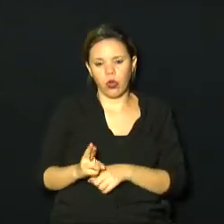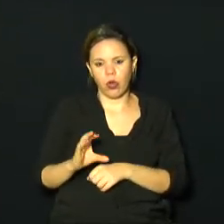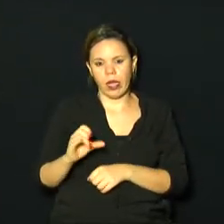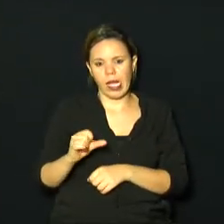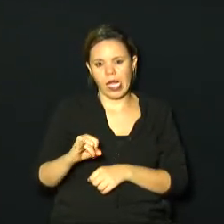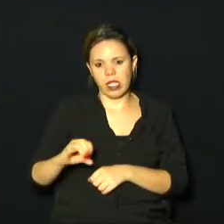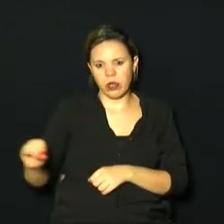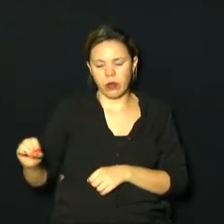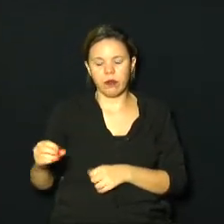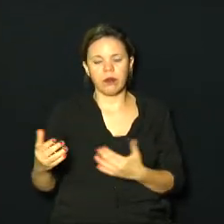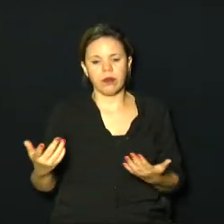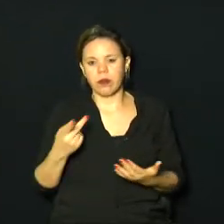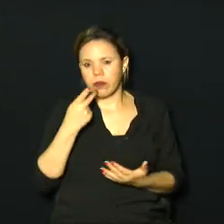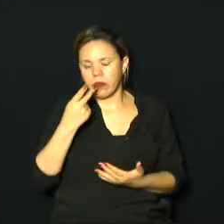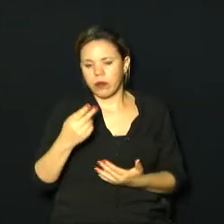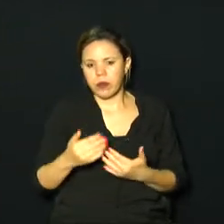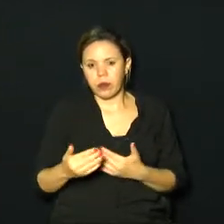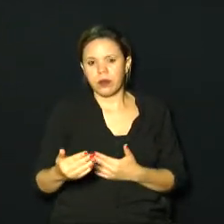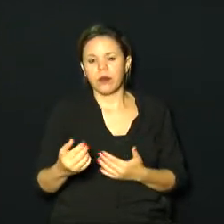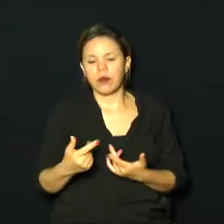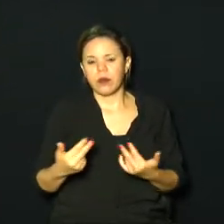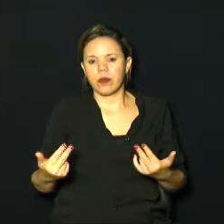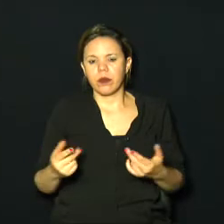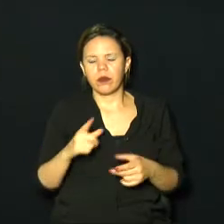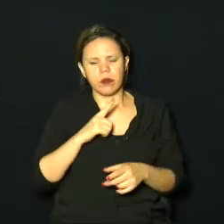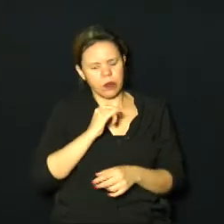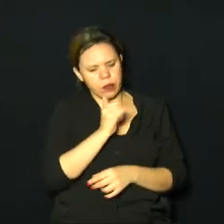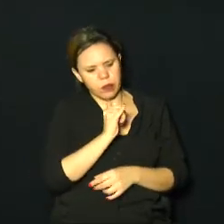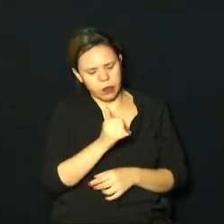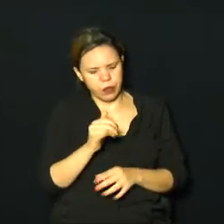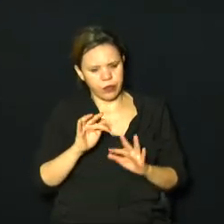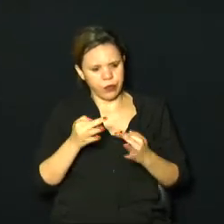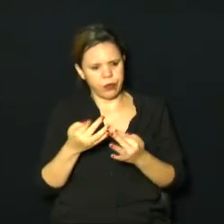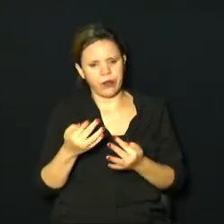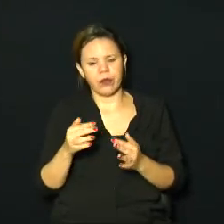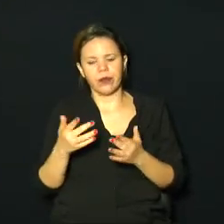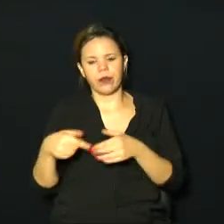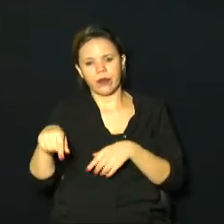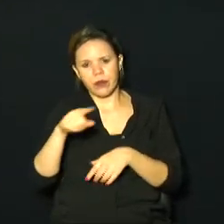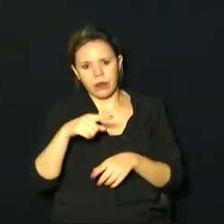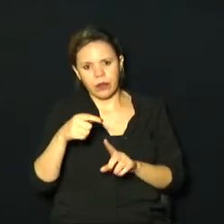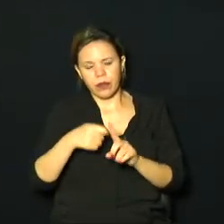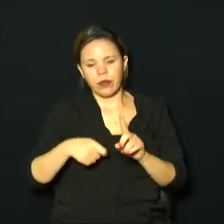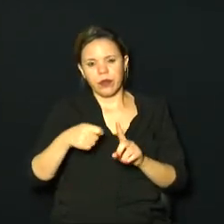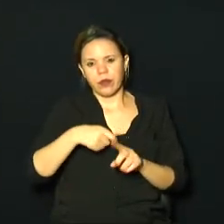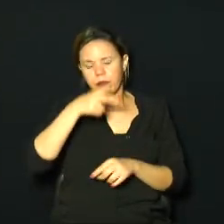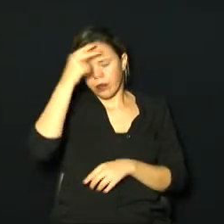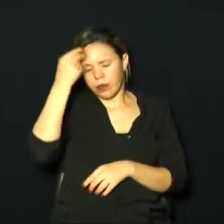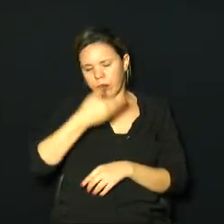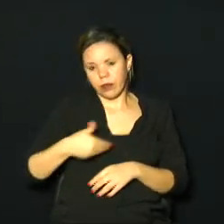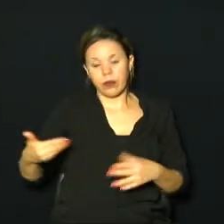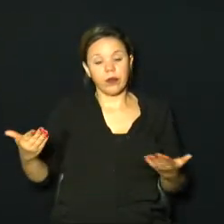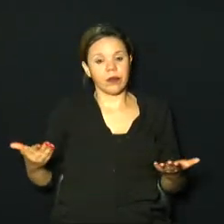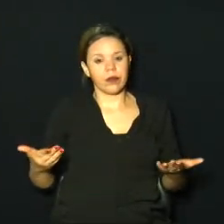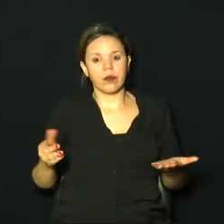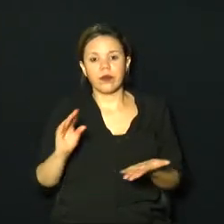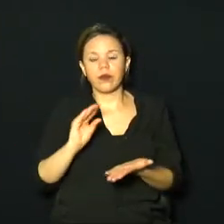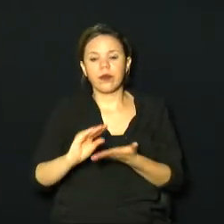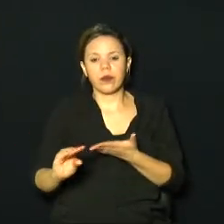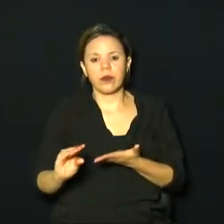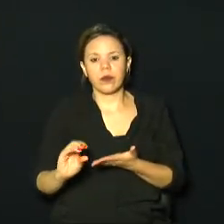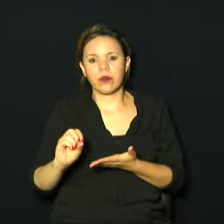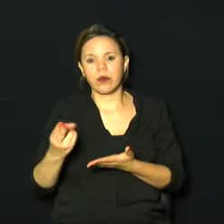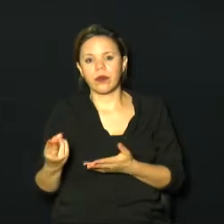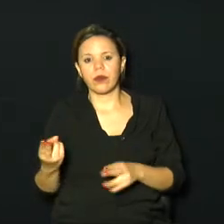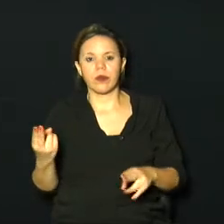que eu apontei até agora e dissemos que havia uma disposição das famílias, enquanto política pública de financiamento, seja via